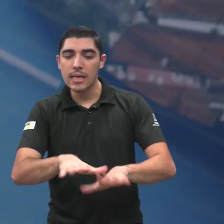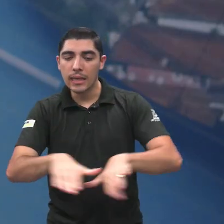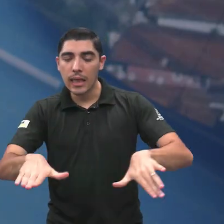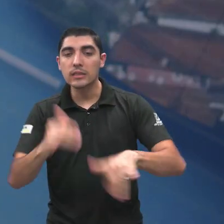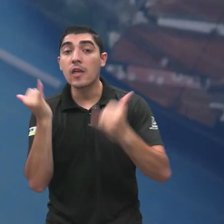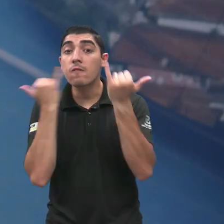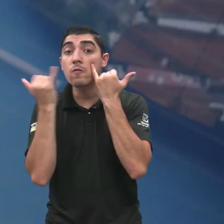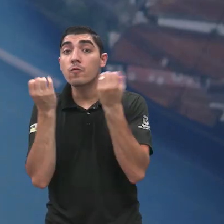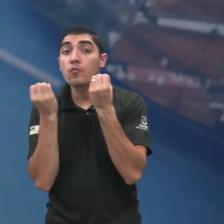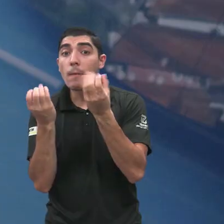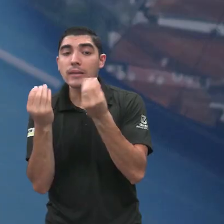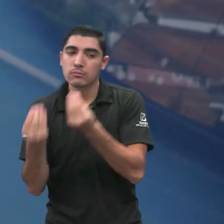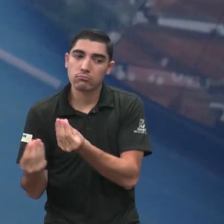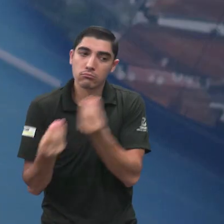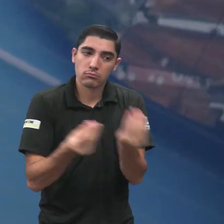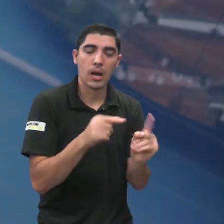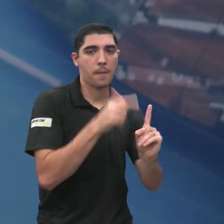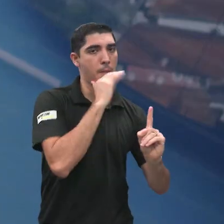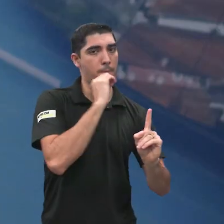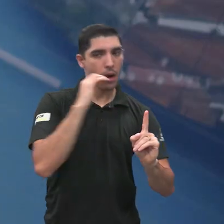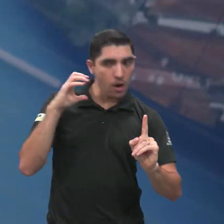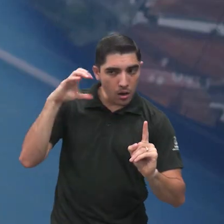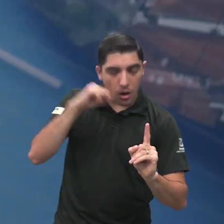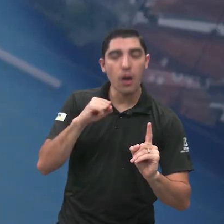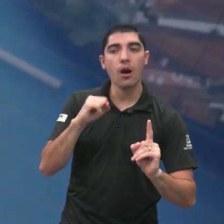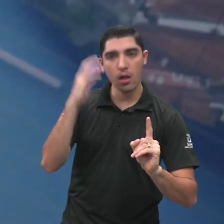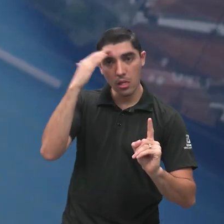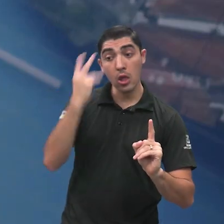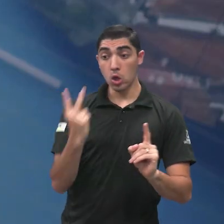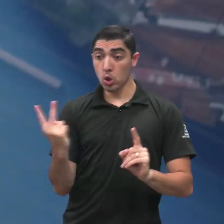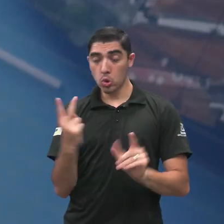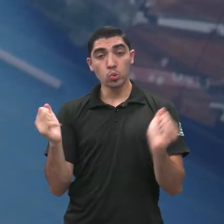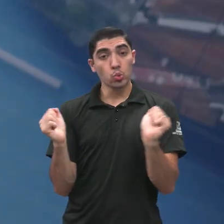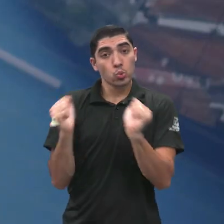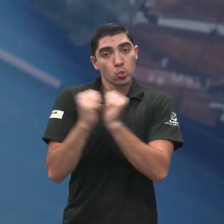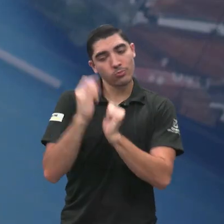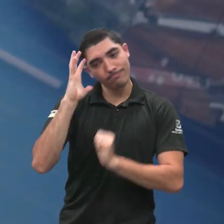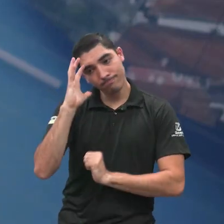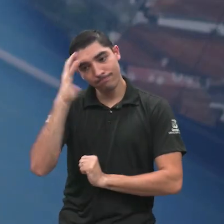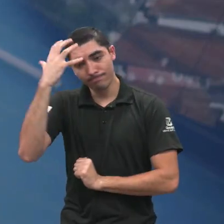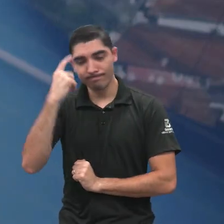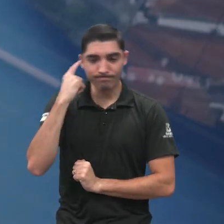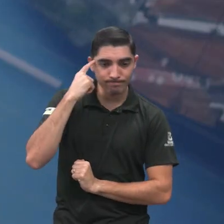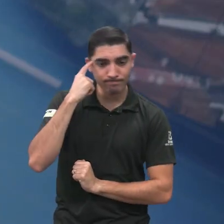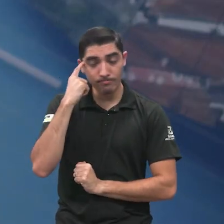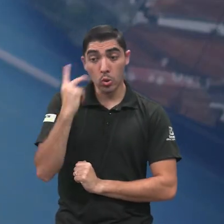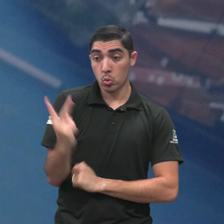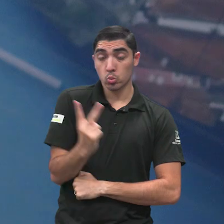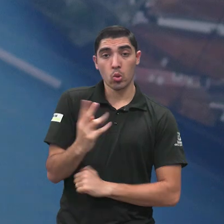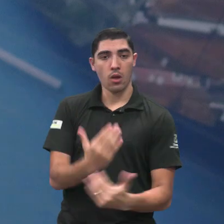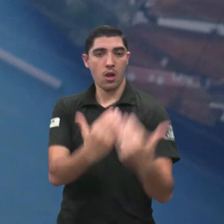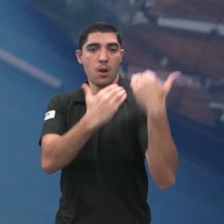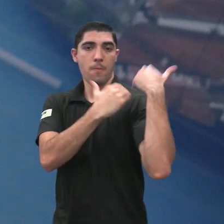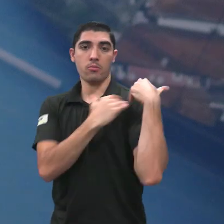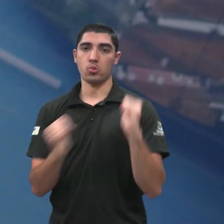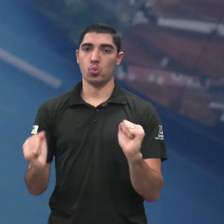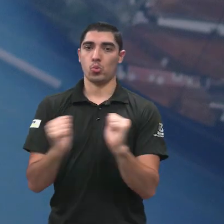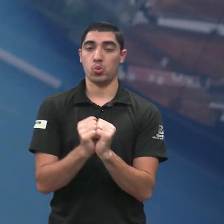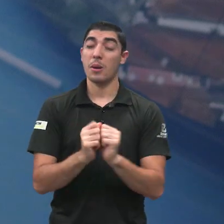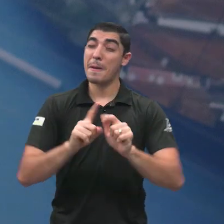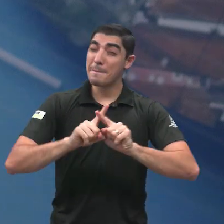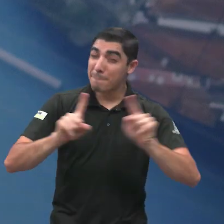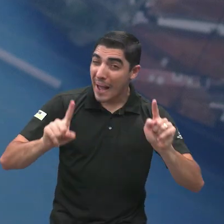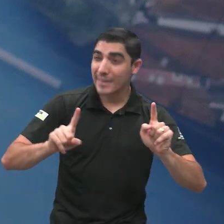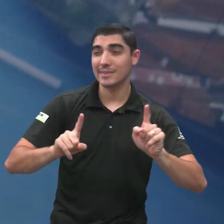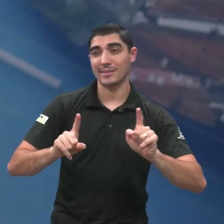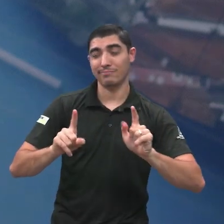pai, mas e ambos ter essas decisões em conjunto, responsabilidades em conjunto. Mas só que